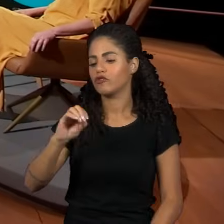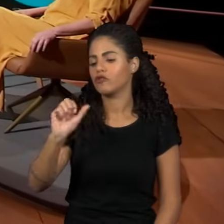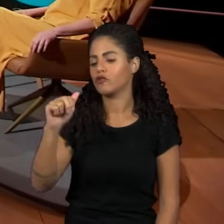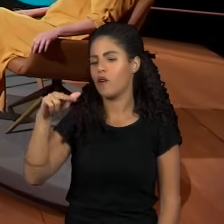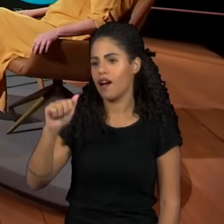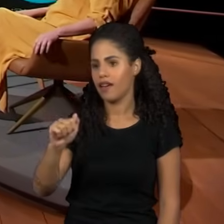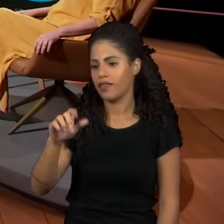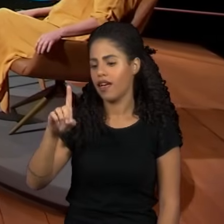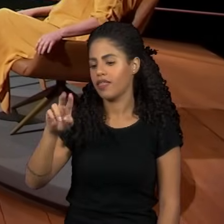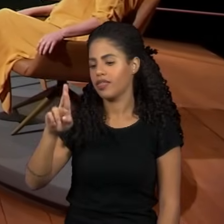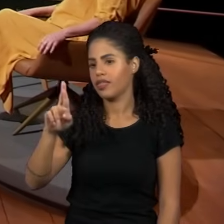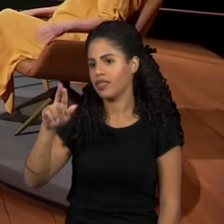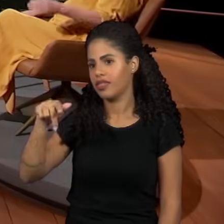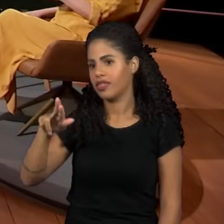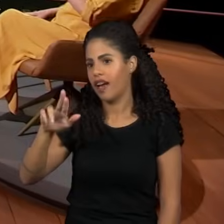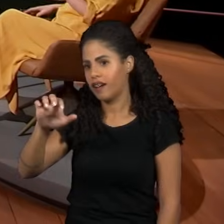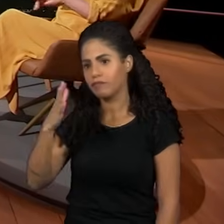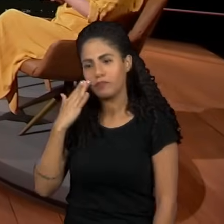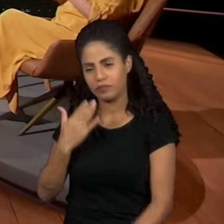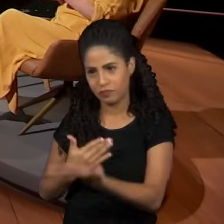era Joana D'Arc? Era.